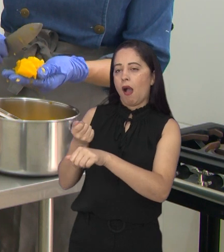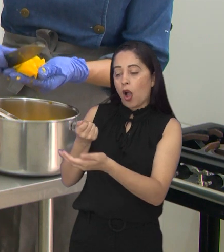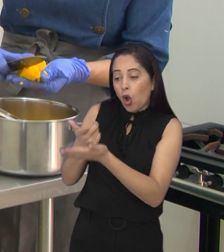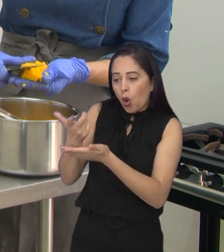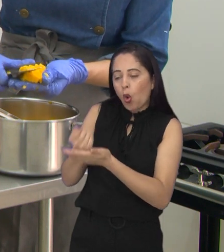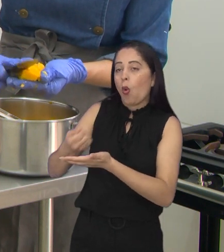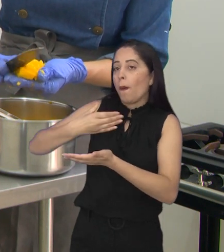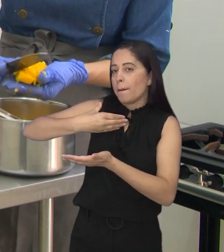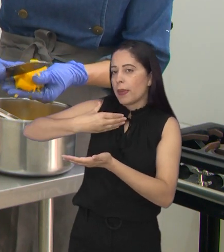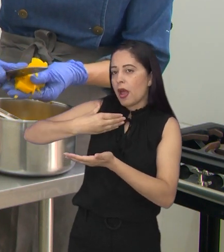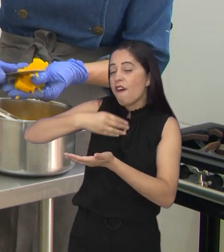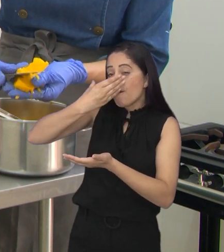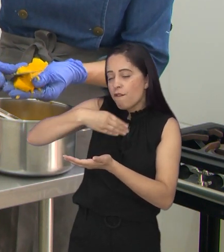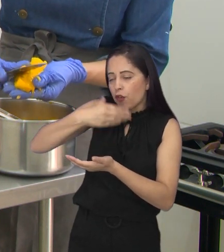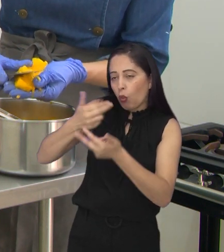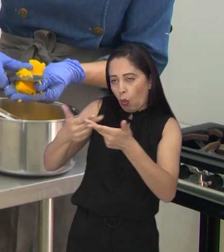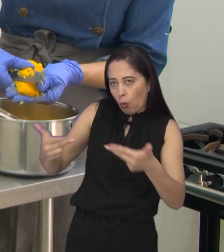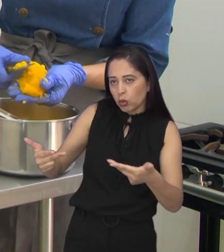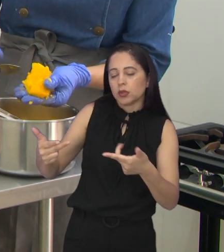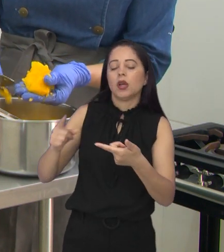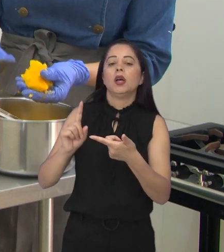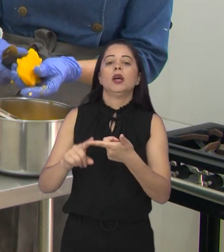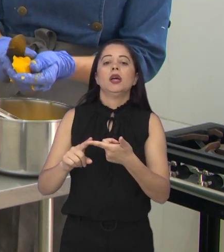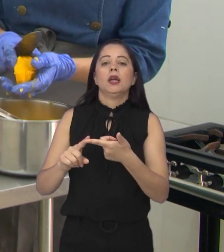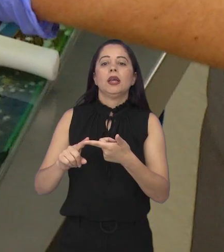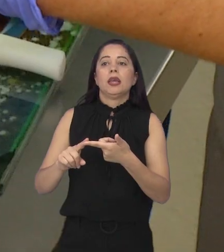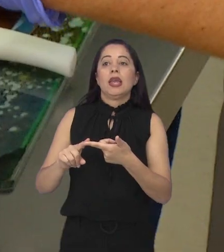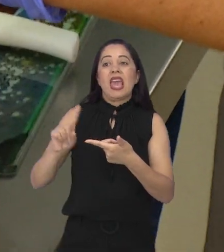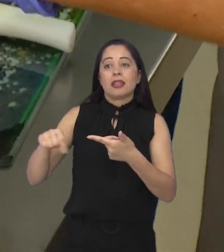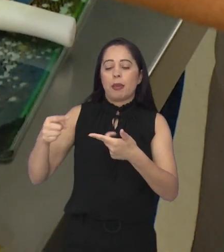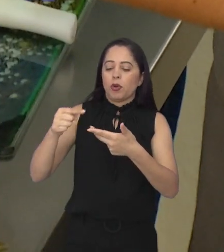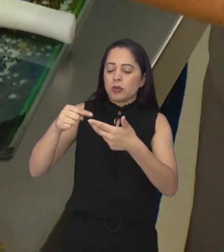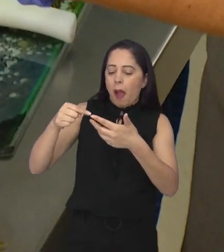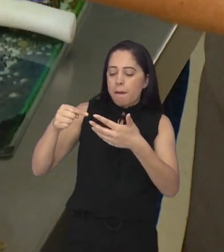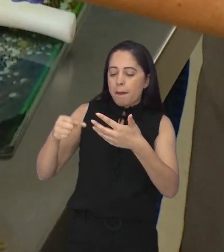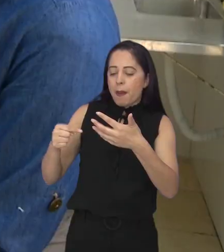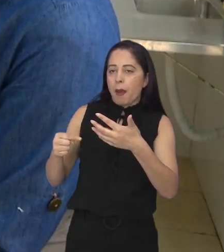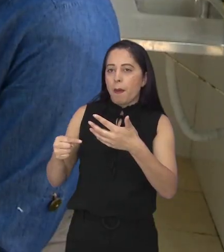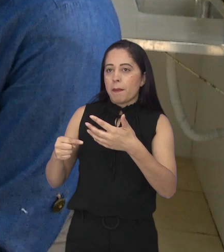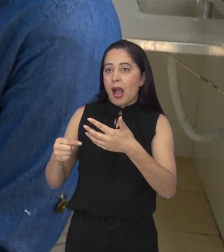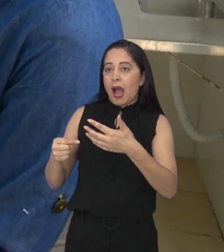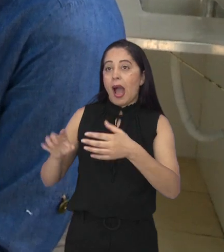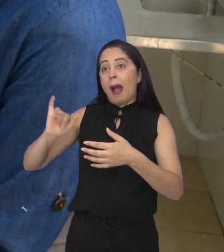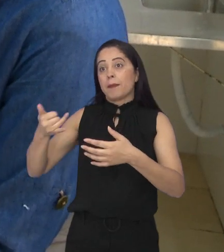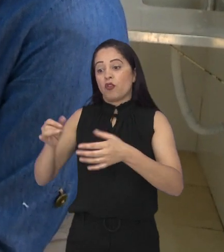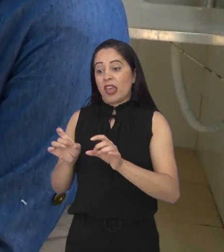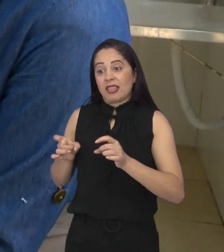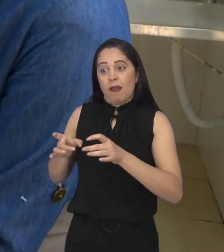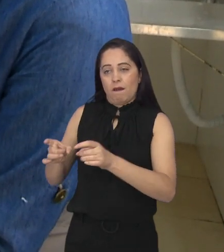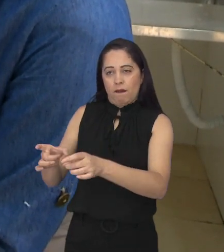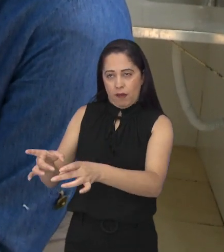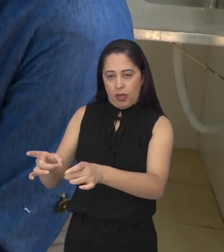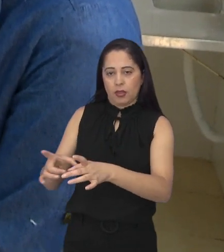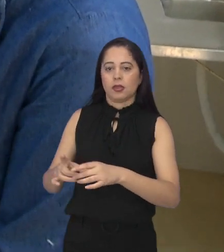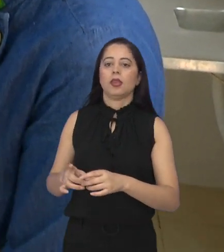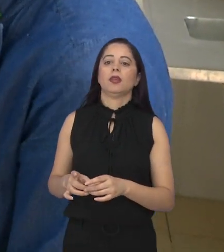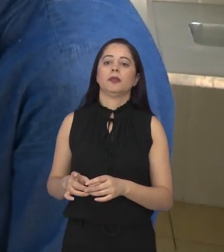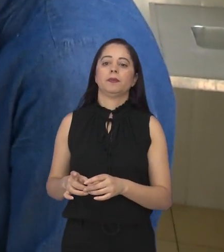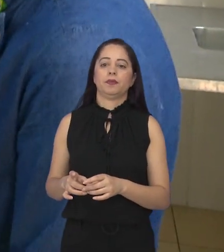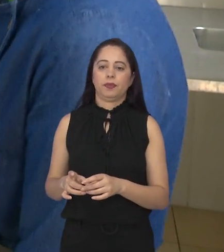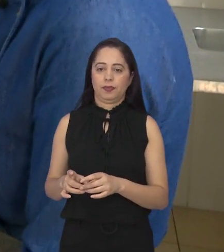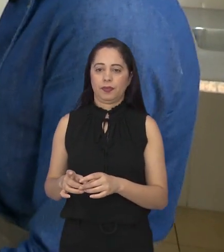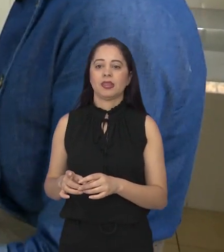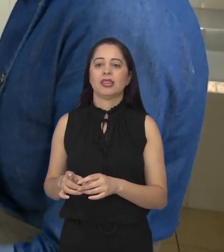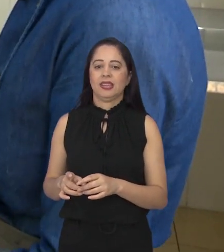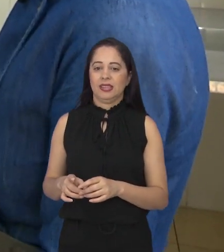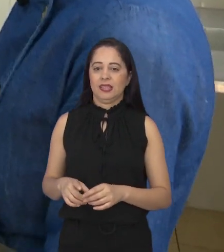onde a gente compra os nossos fornecedores. E os outros dias a gente tira mais para vender mesmo. Aí é onde a